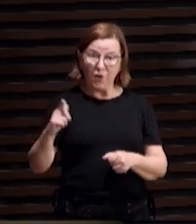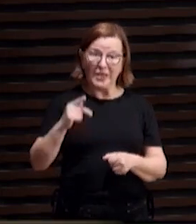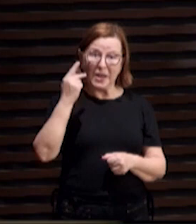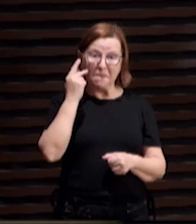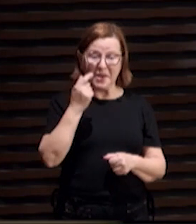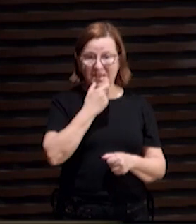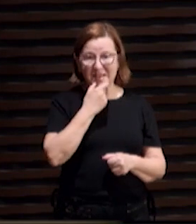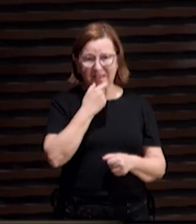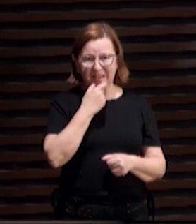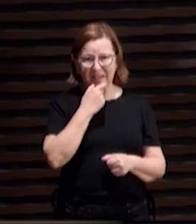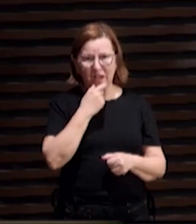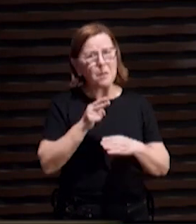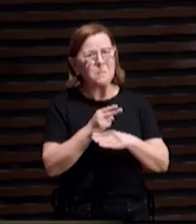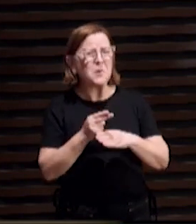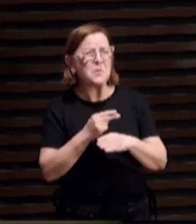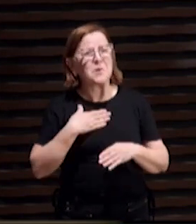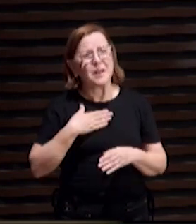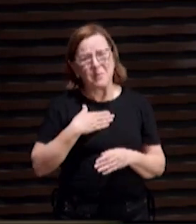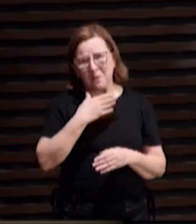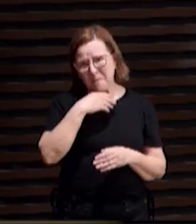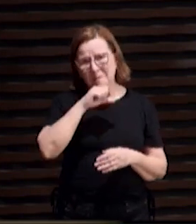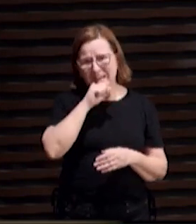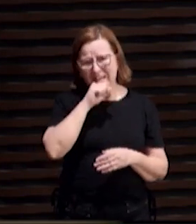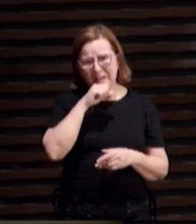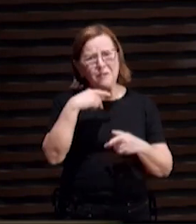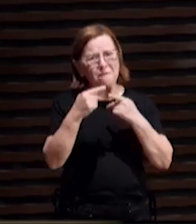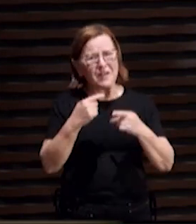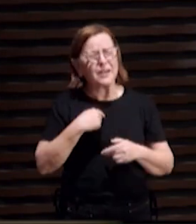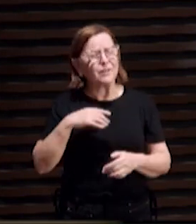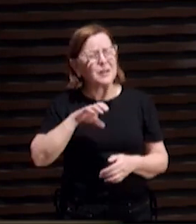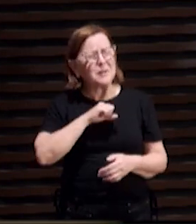E diz para meu pai que eu o amava muito.